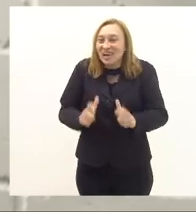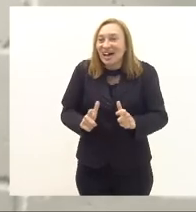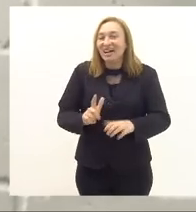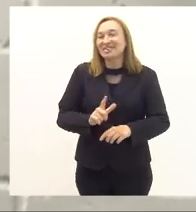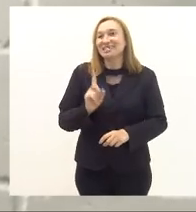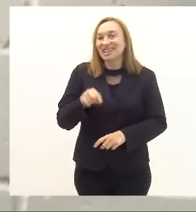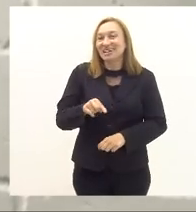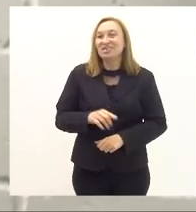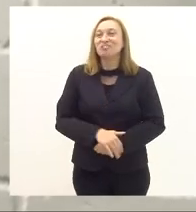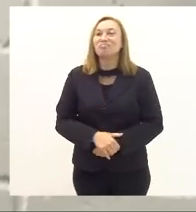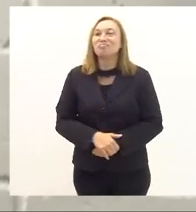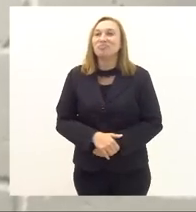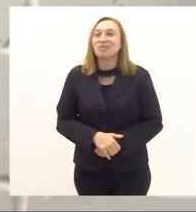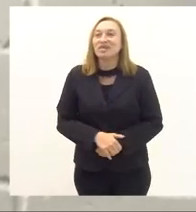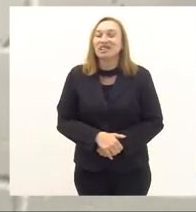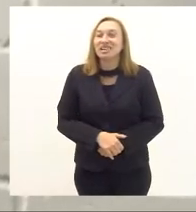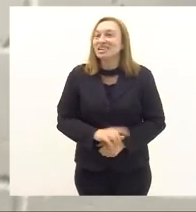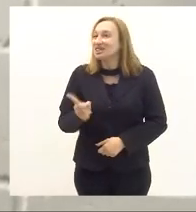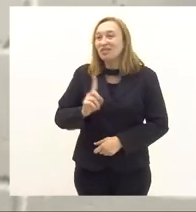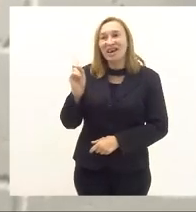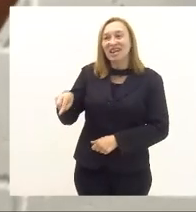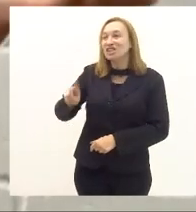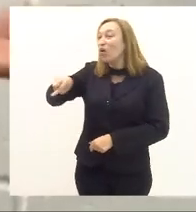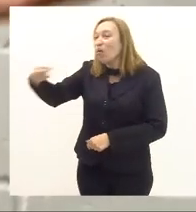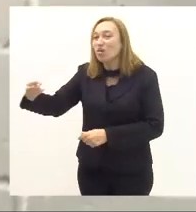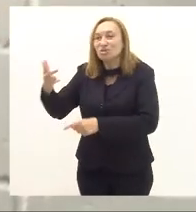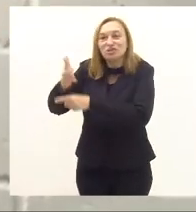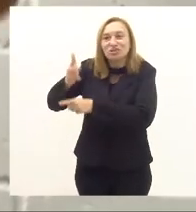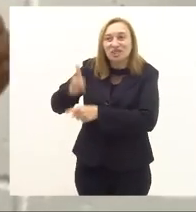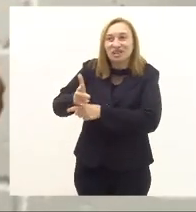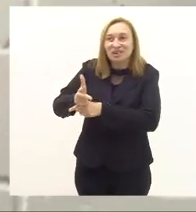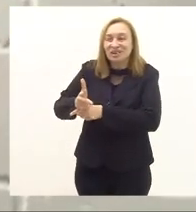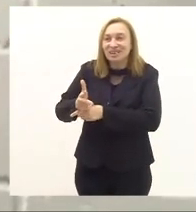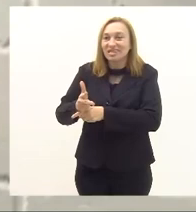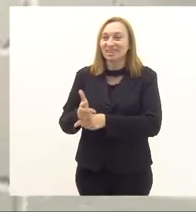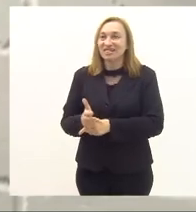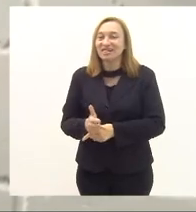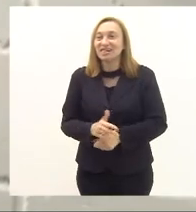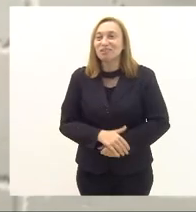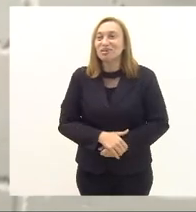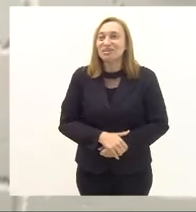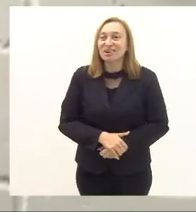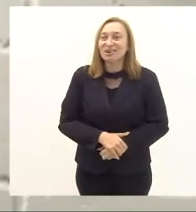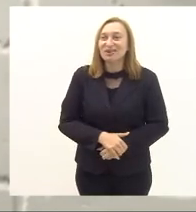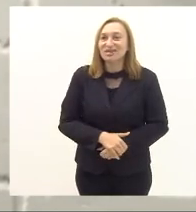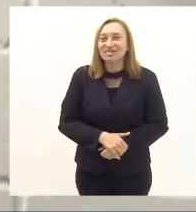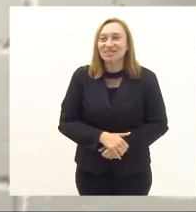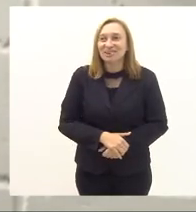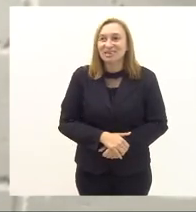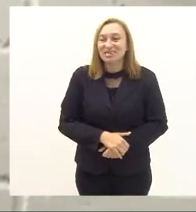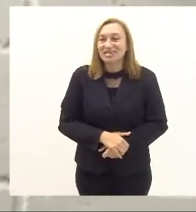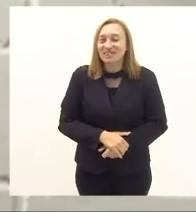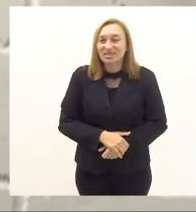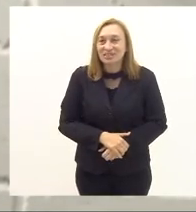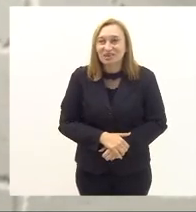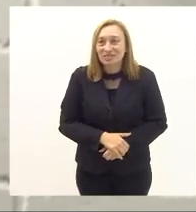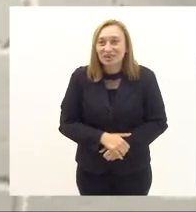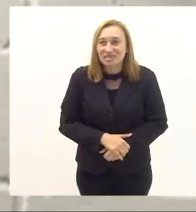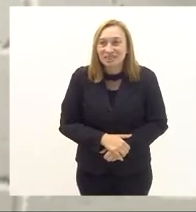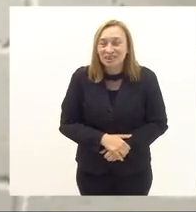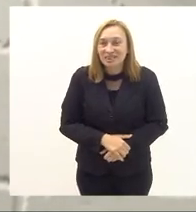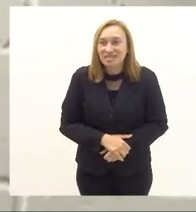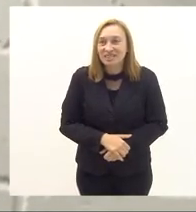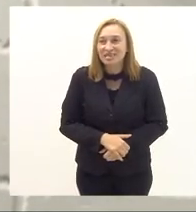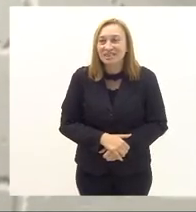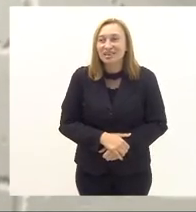né, Denise? Não é esse também. A assistente social, a advogada em si, que me orientou até mesmo com os meus direitos.